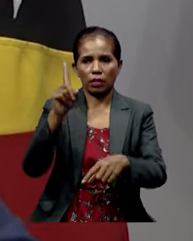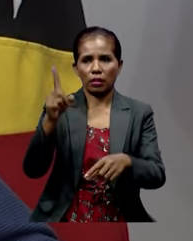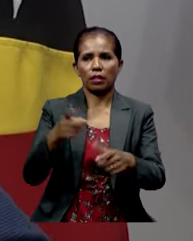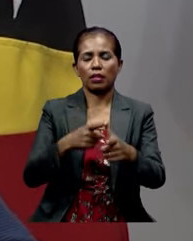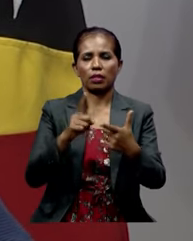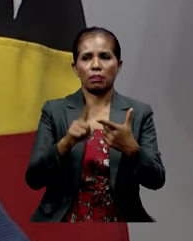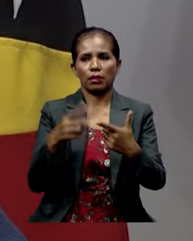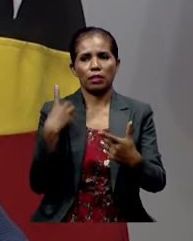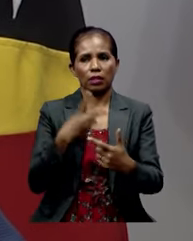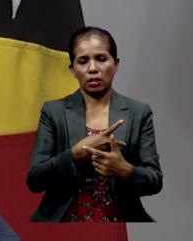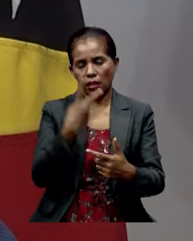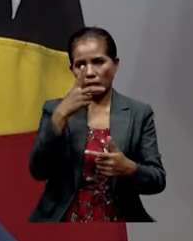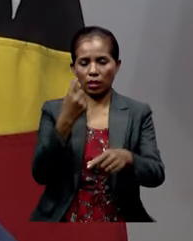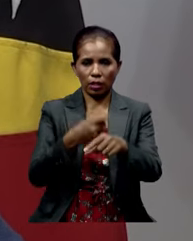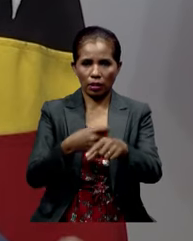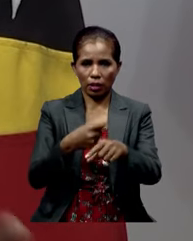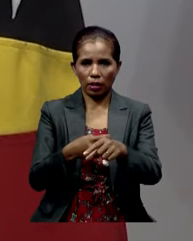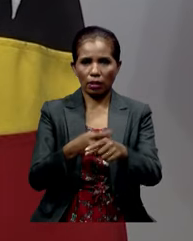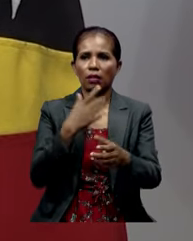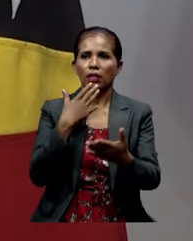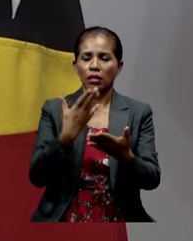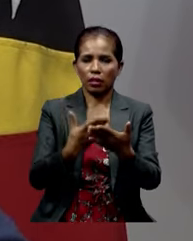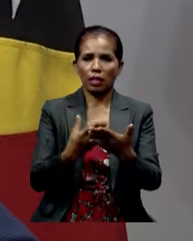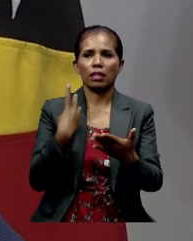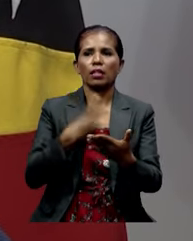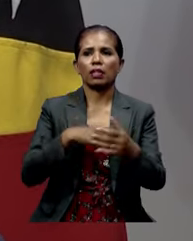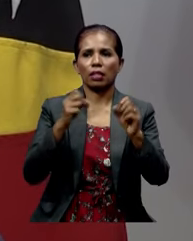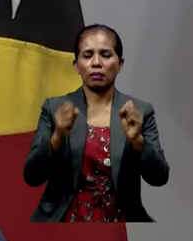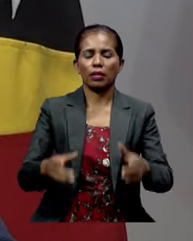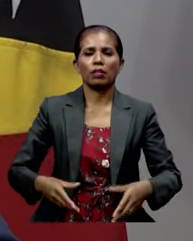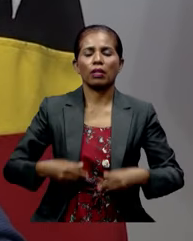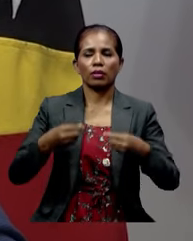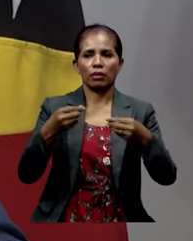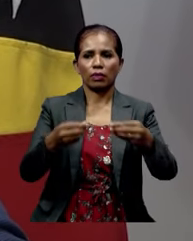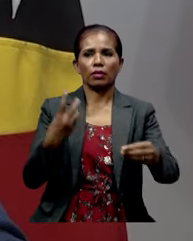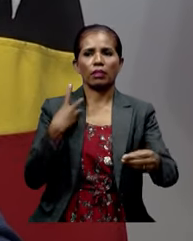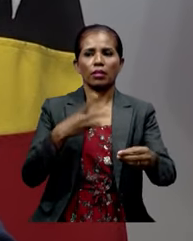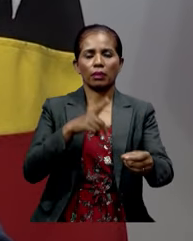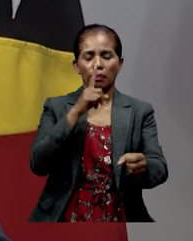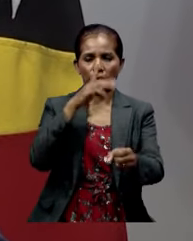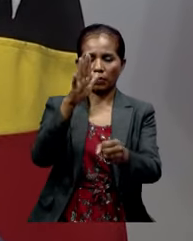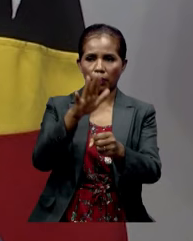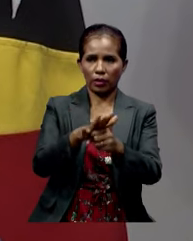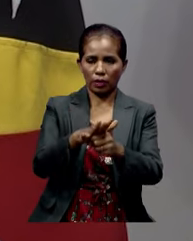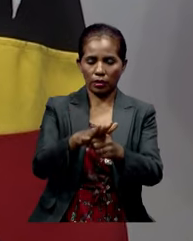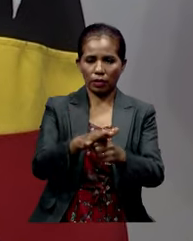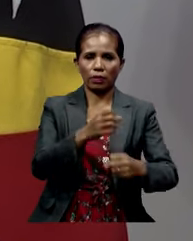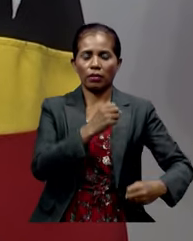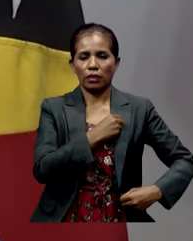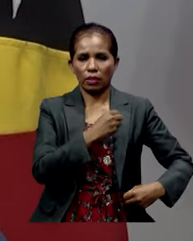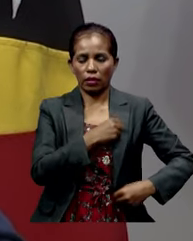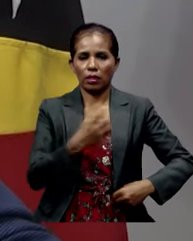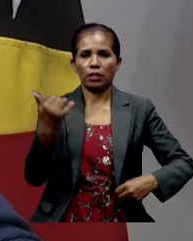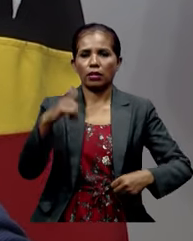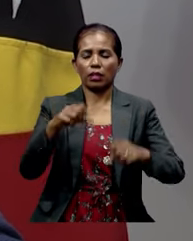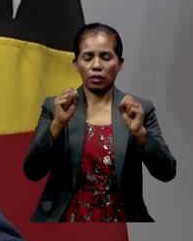estarei tempo ira na mesma que dia para itabele expressa e tenha compromisso e tenha militar e sernenia